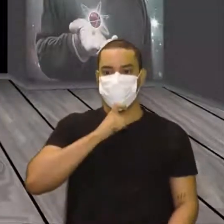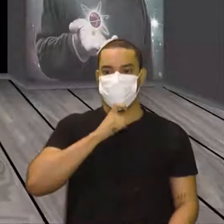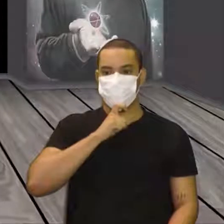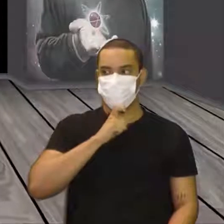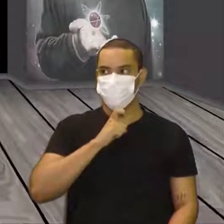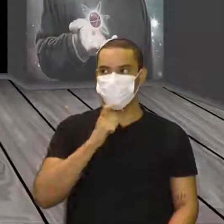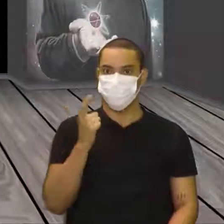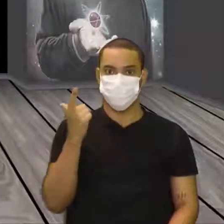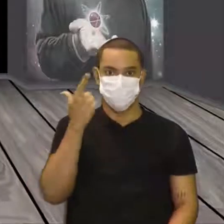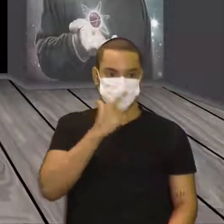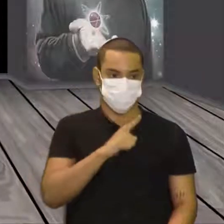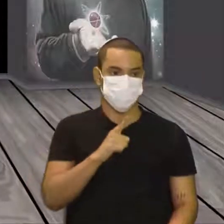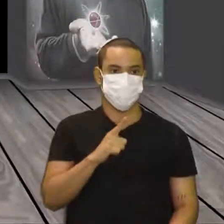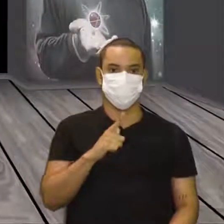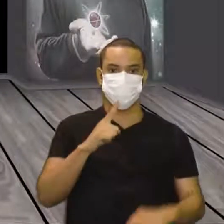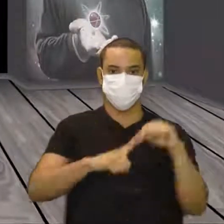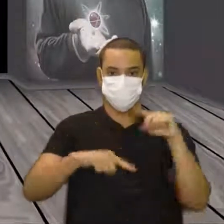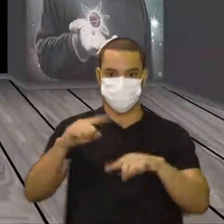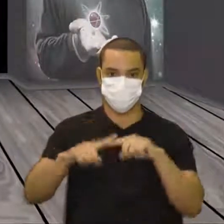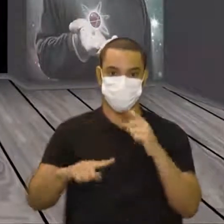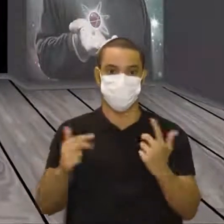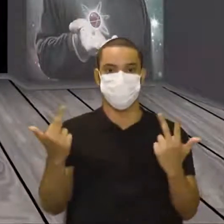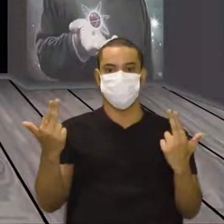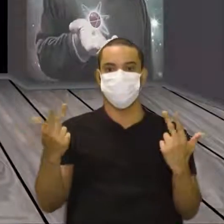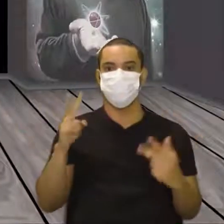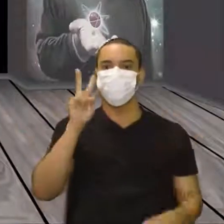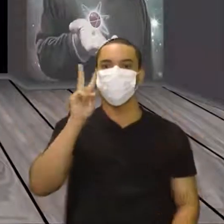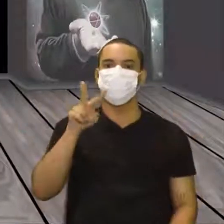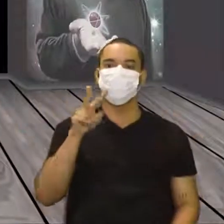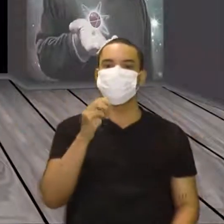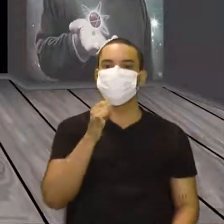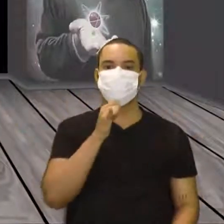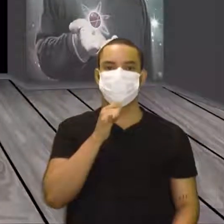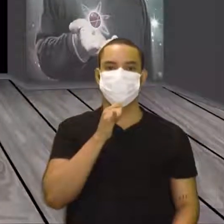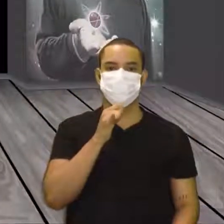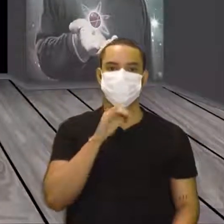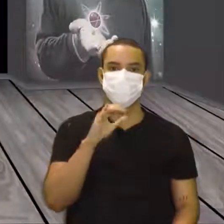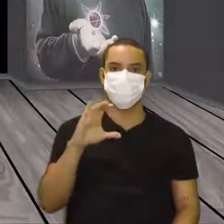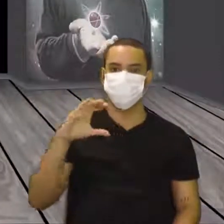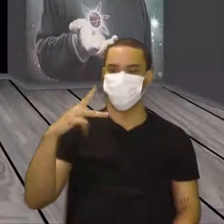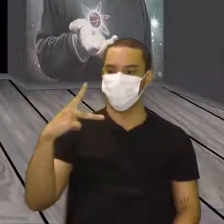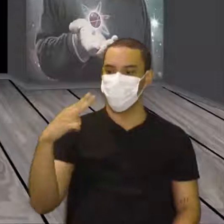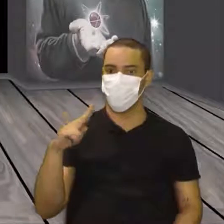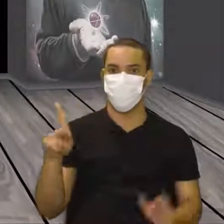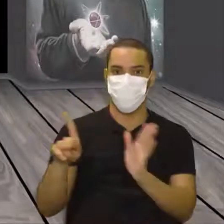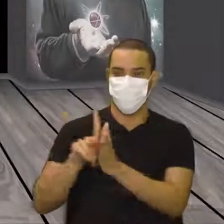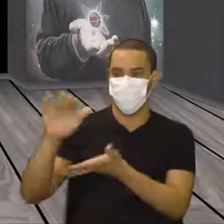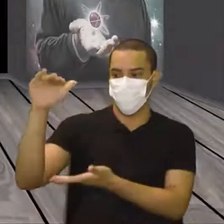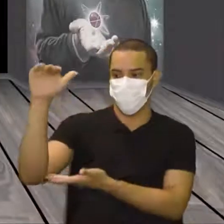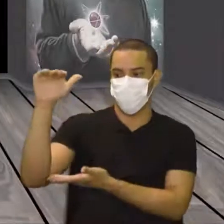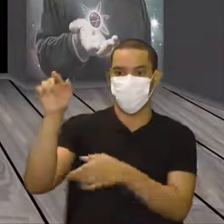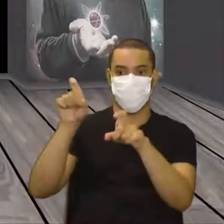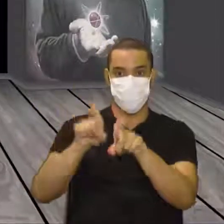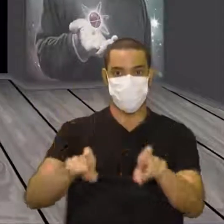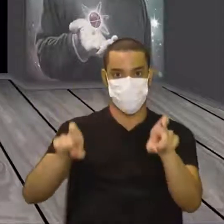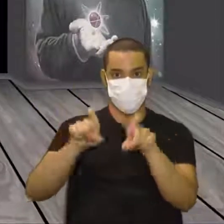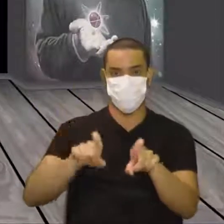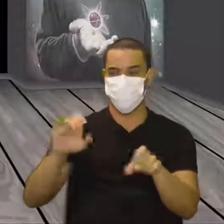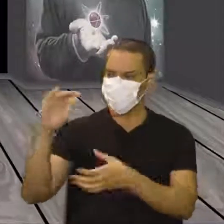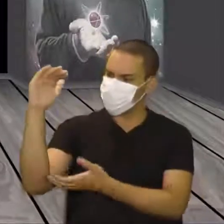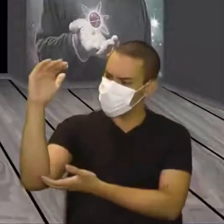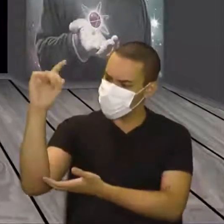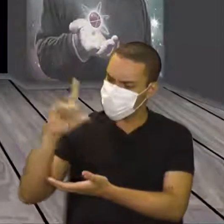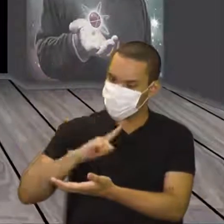esse equipamento, tá? Na mesma coisa quando você vê naqueles CPUs lá dos computadores, né? Você tem